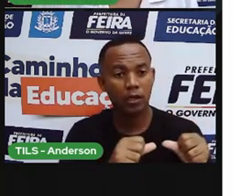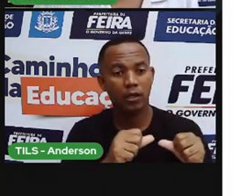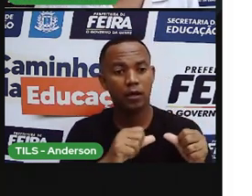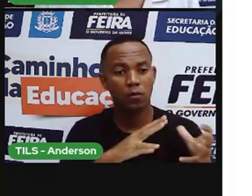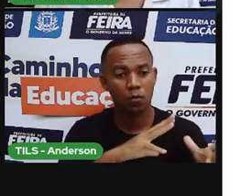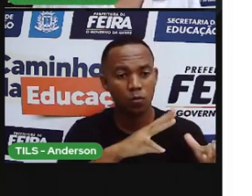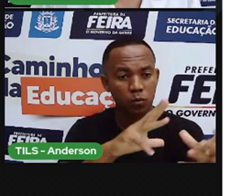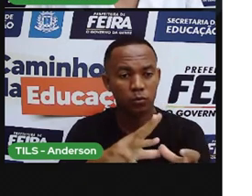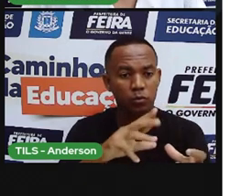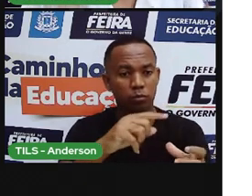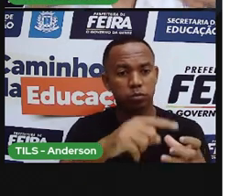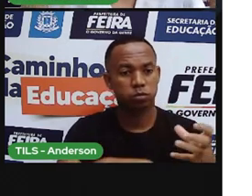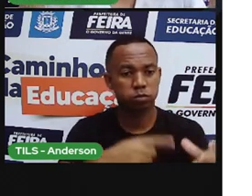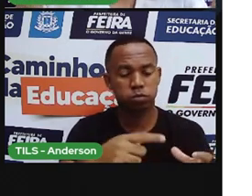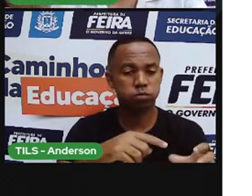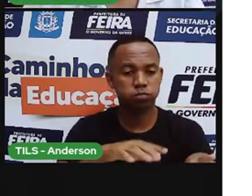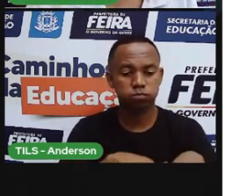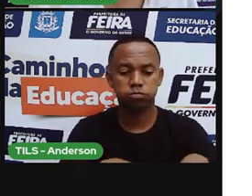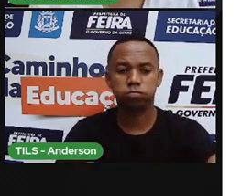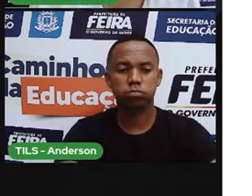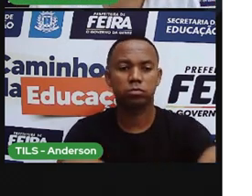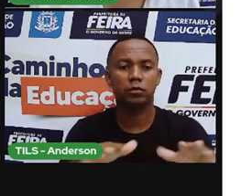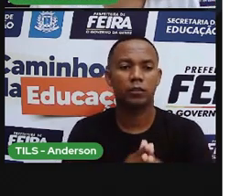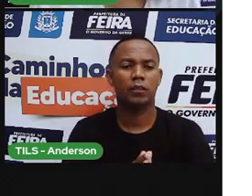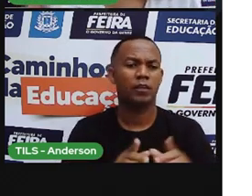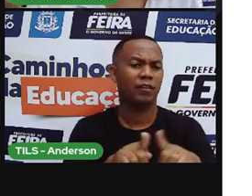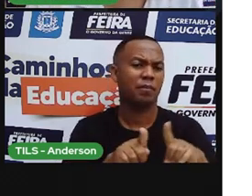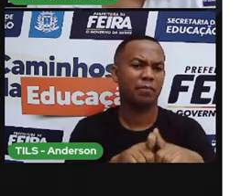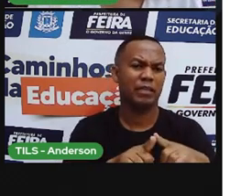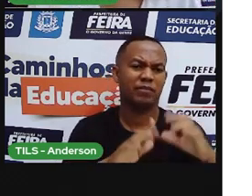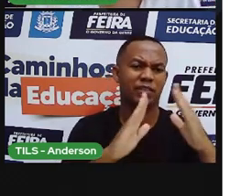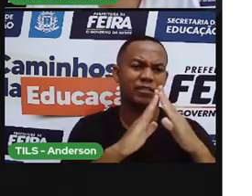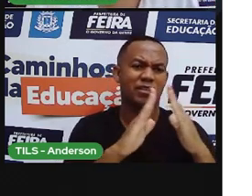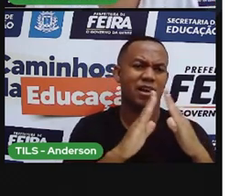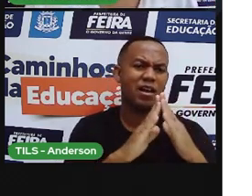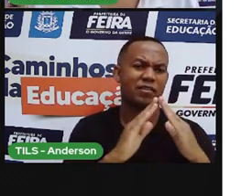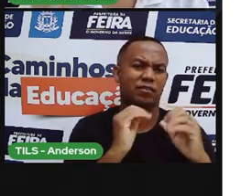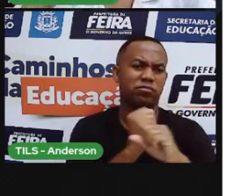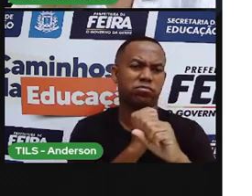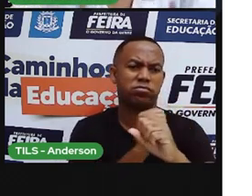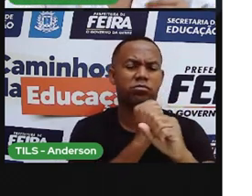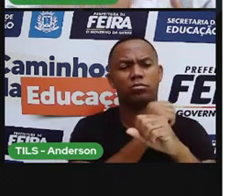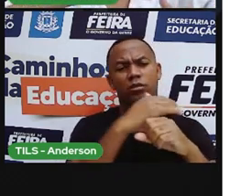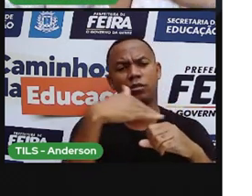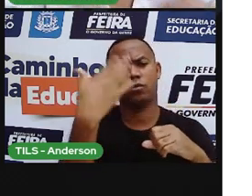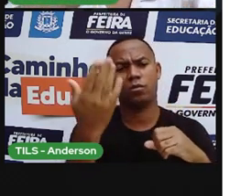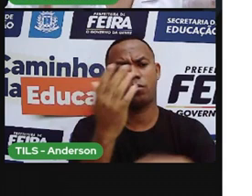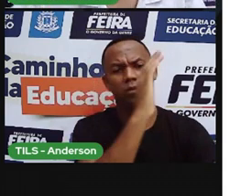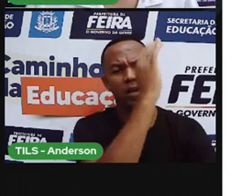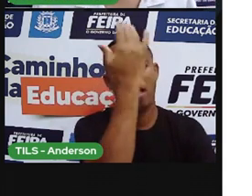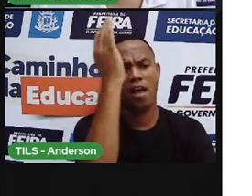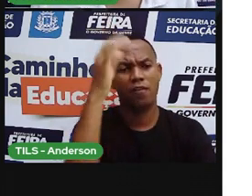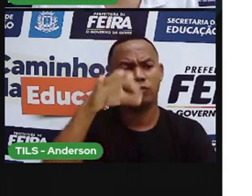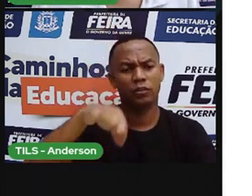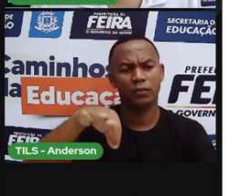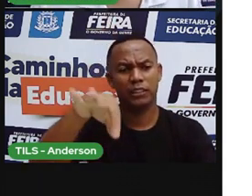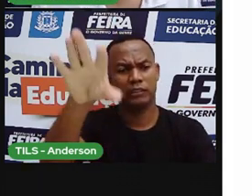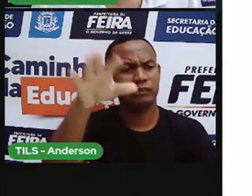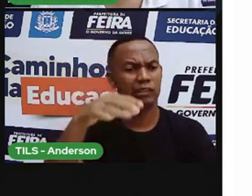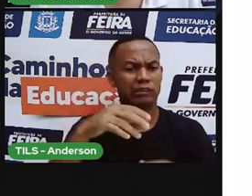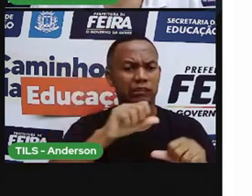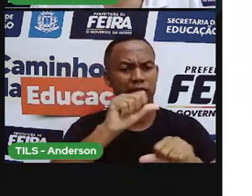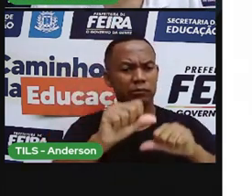que é cortada, é como a casa que é construída, como o prédio que é construído. Então, a paisagem ela é sempre o quê?